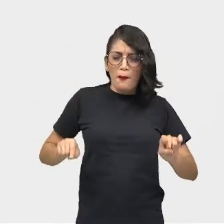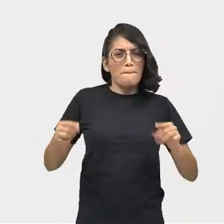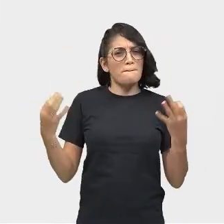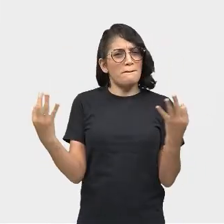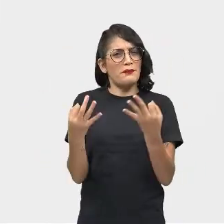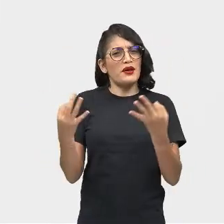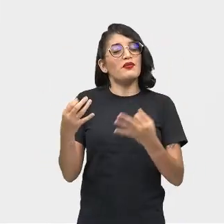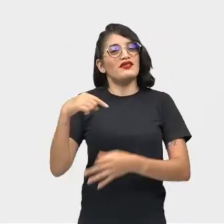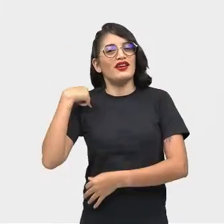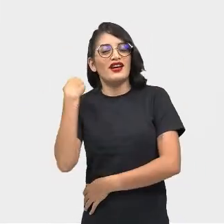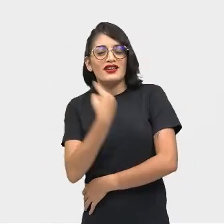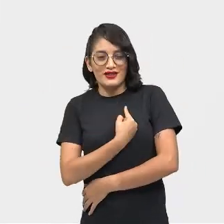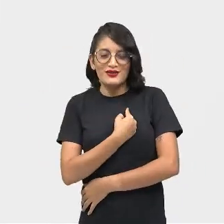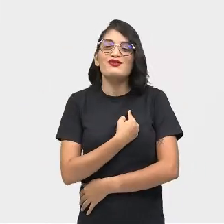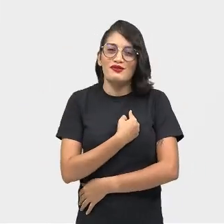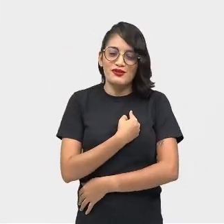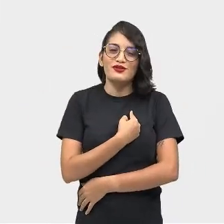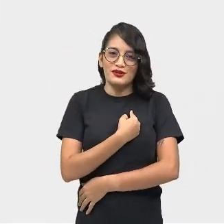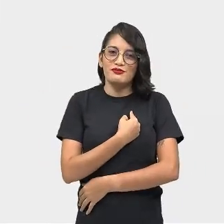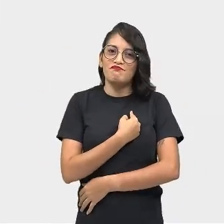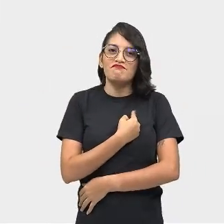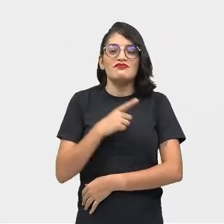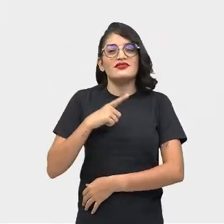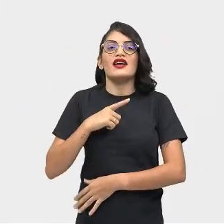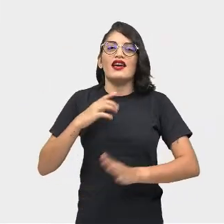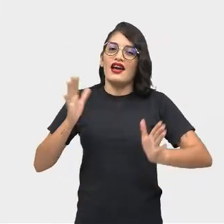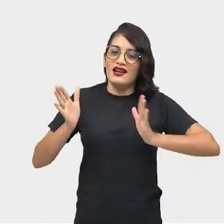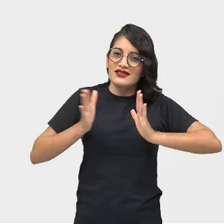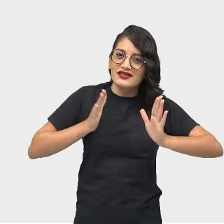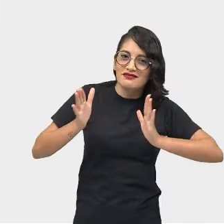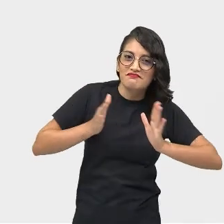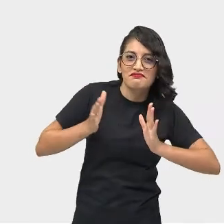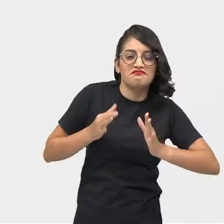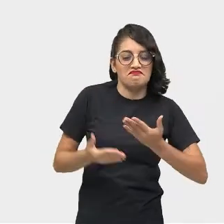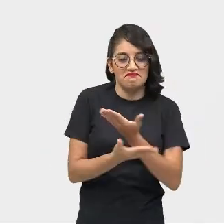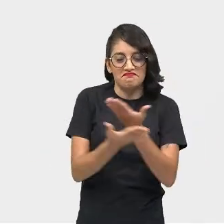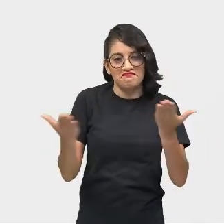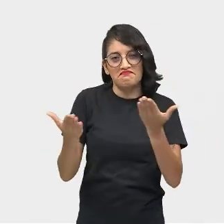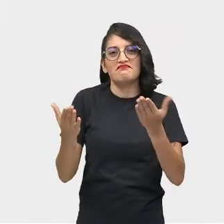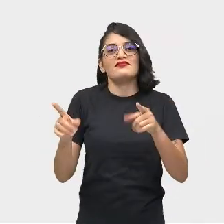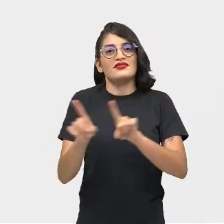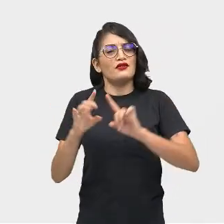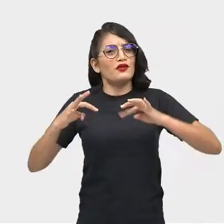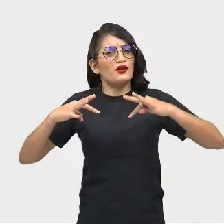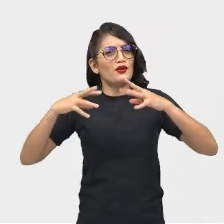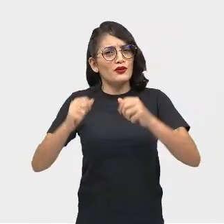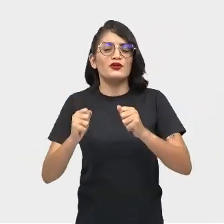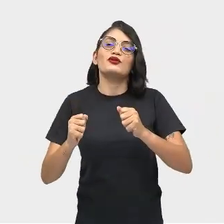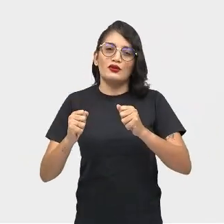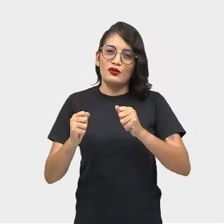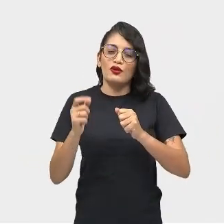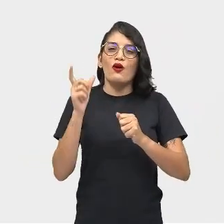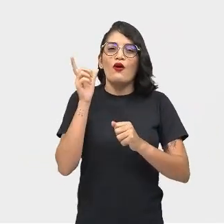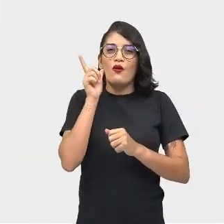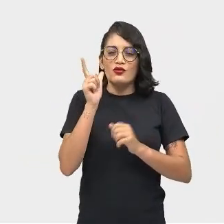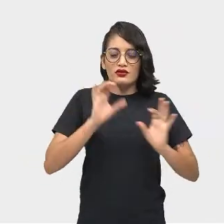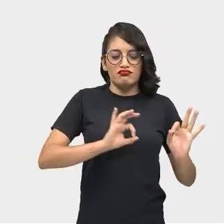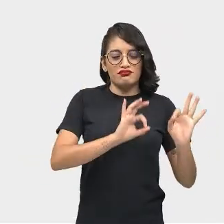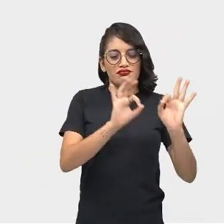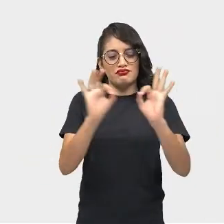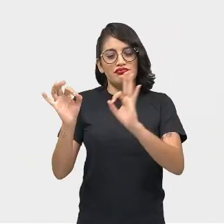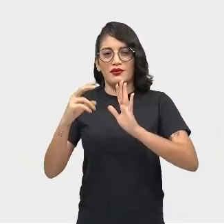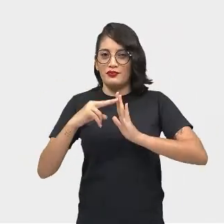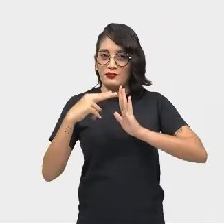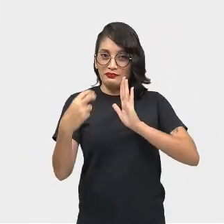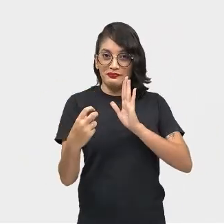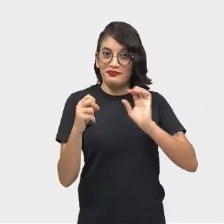você, para que nós possamos promover a acessibilidade, não é isso? Para que todos possam estar presentes acompanhando o Aula em Casa